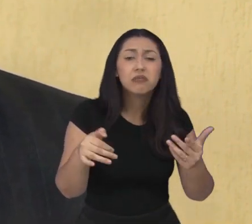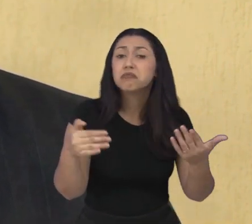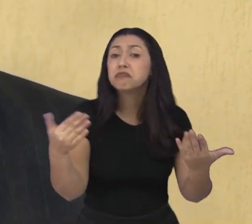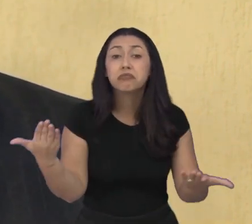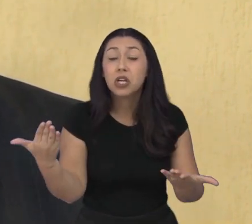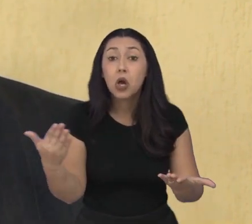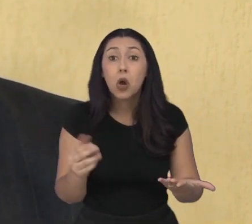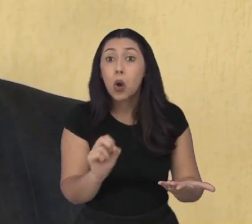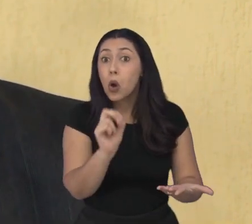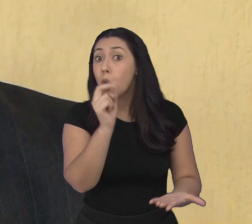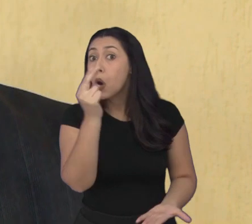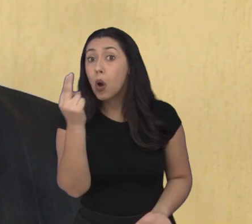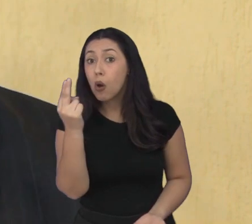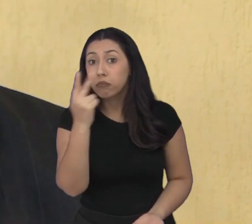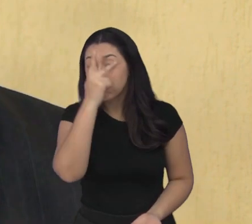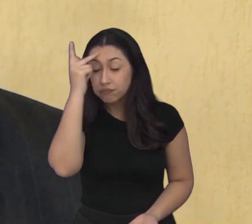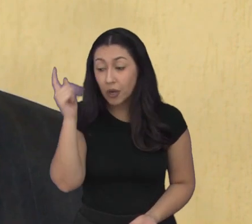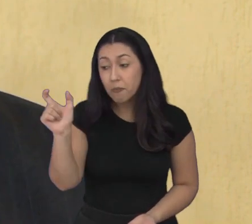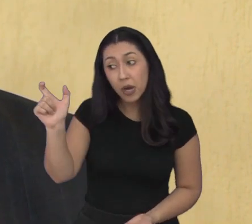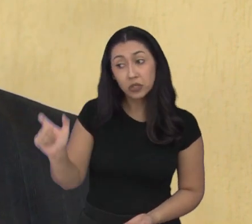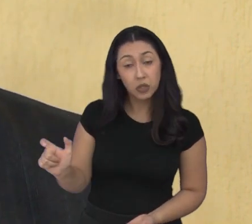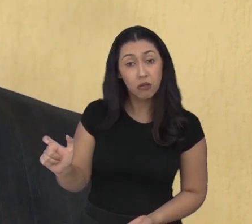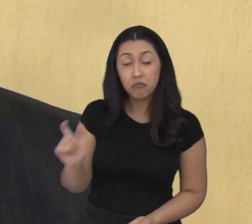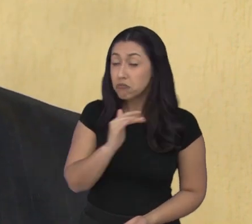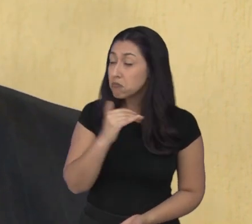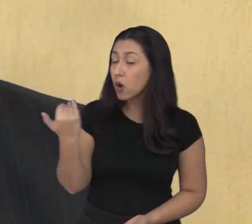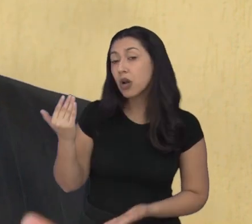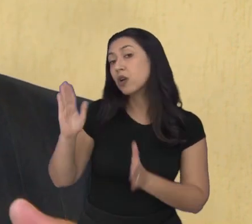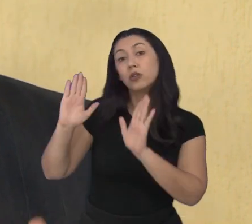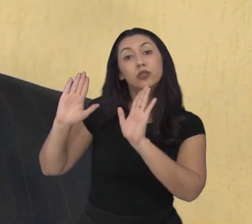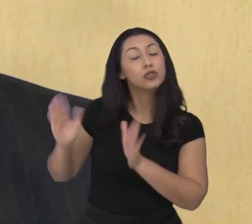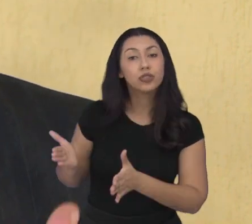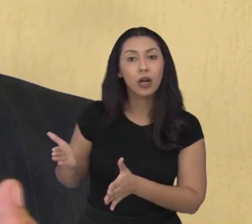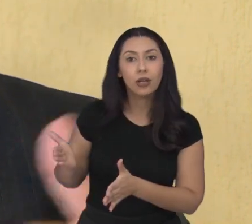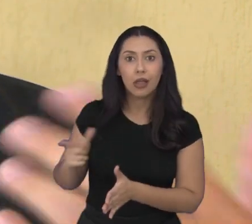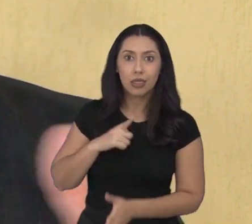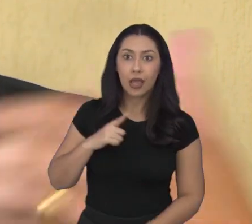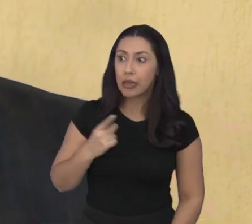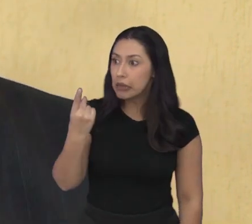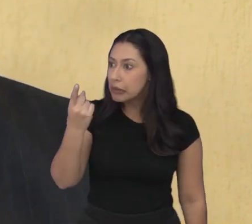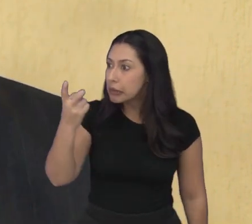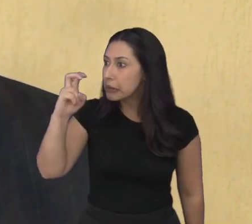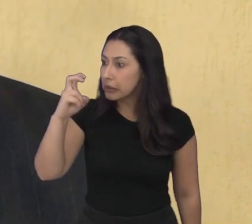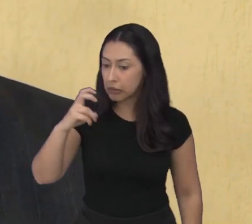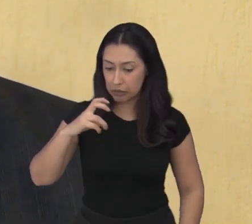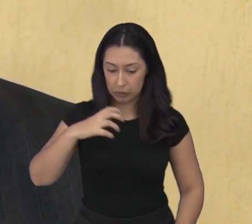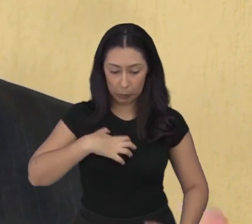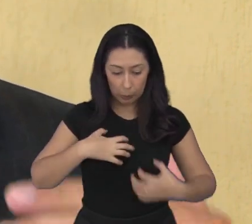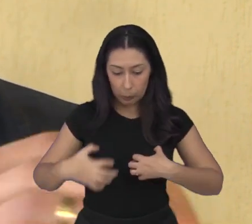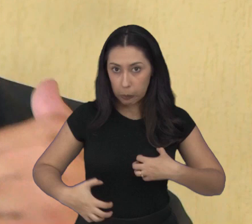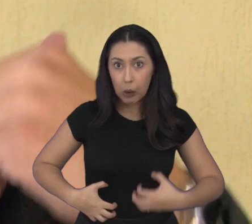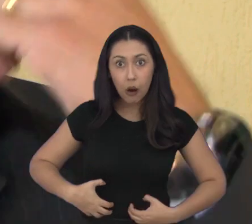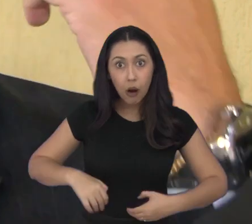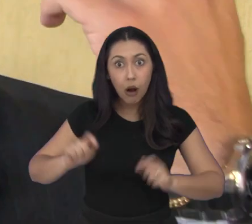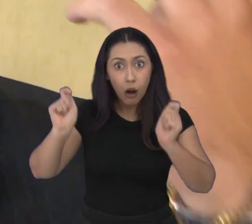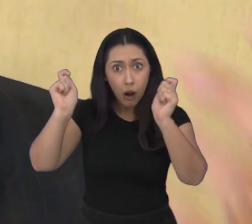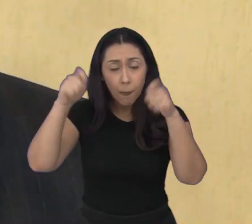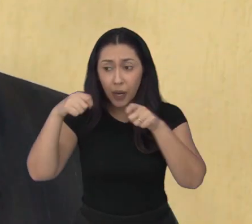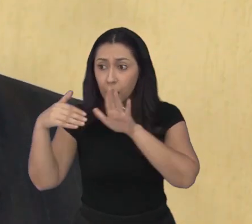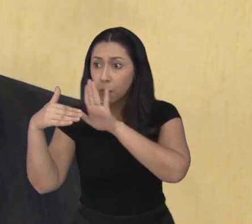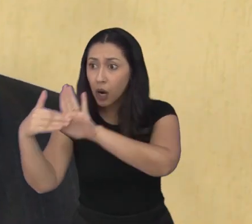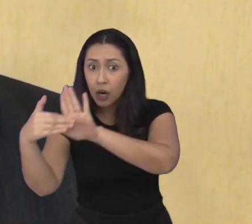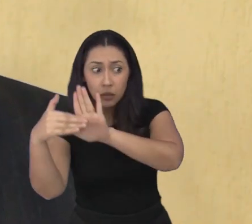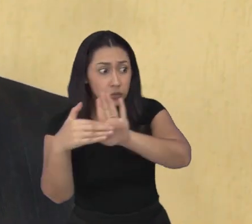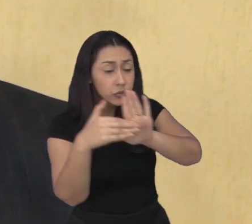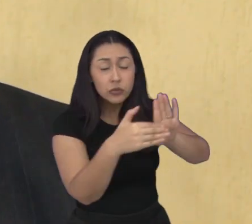filosófica. Ou essa pessoa que está falecida cerebral tem 10, 15 órgãos que vão ser úteis para